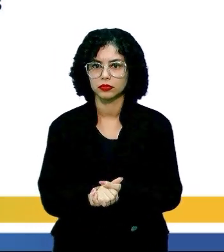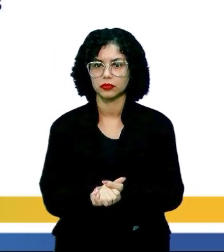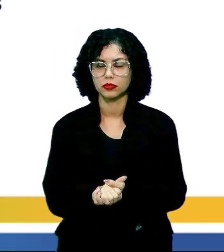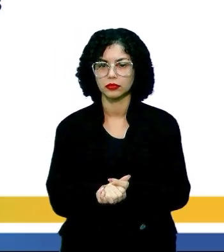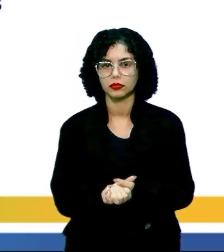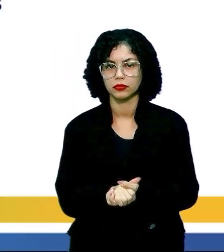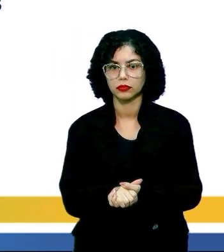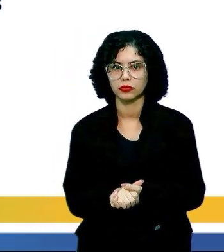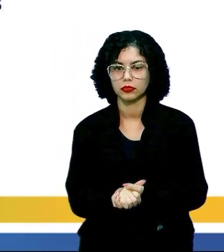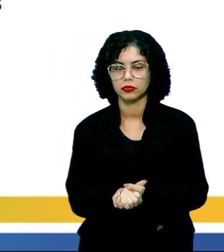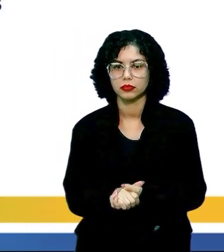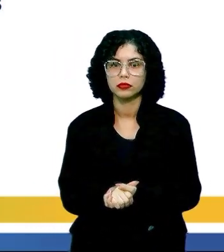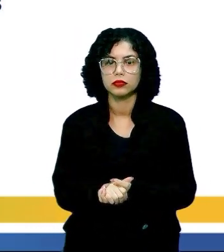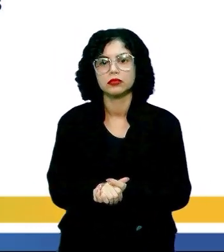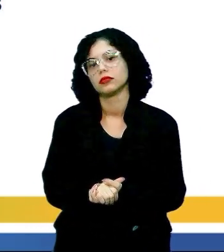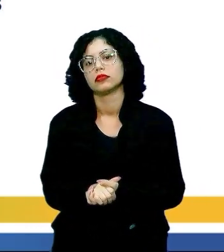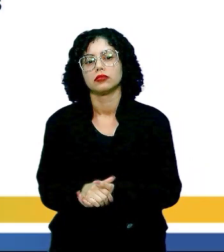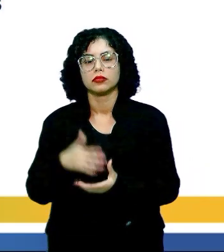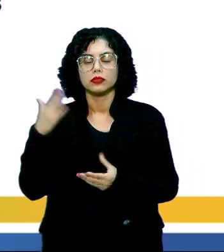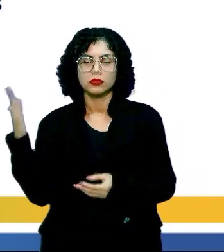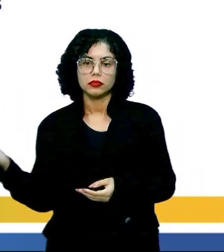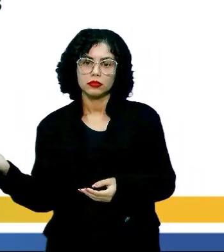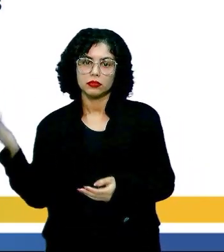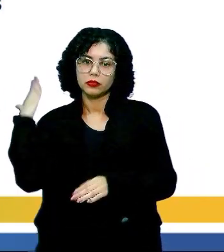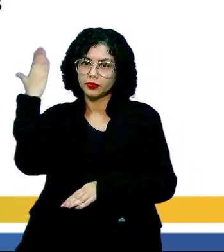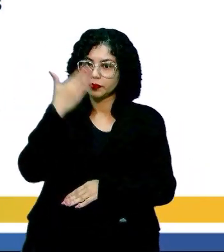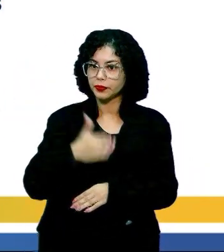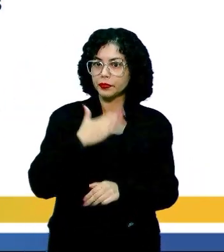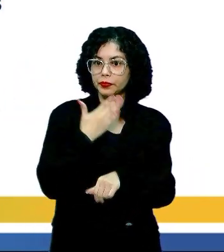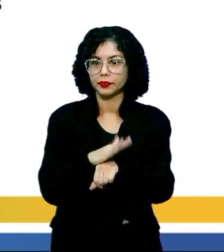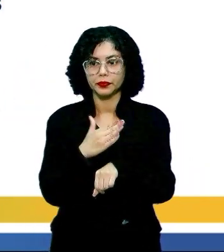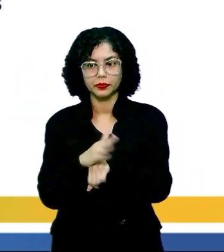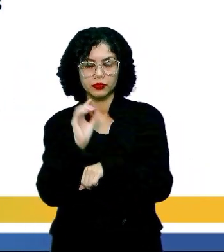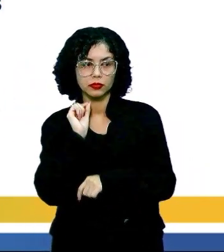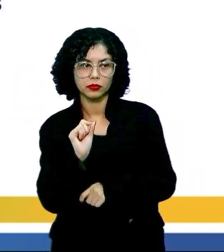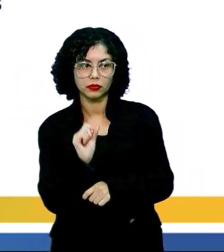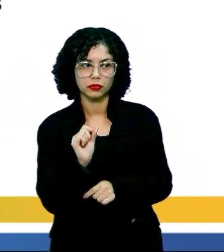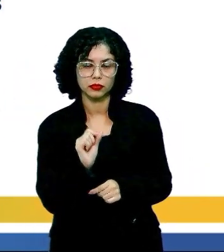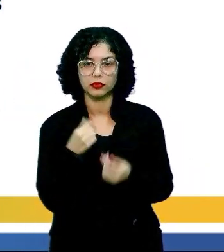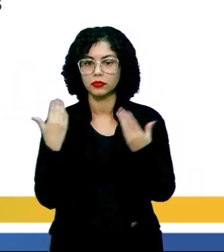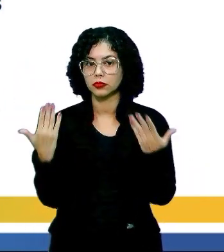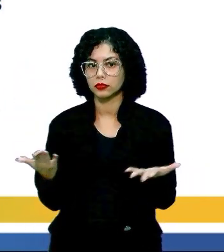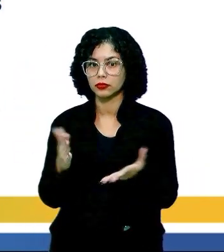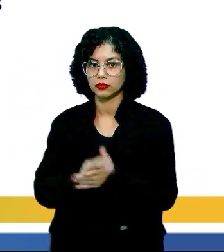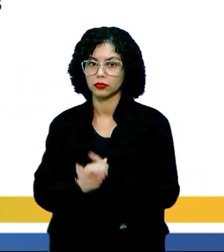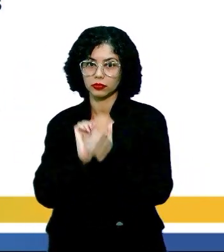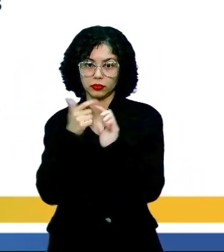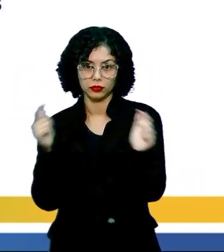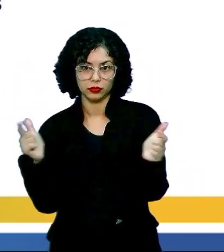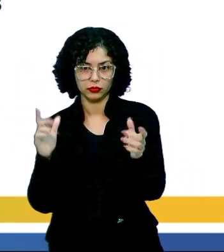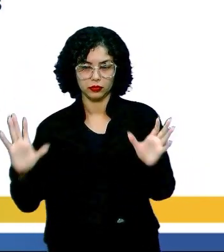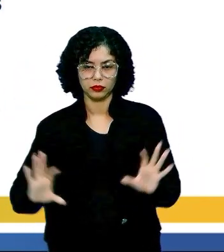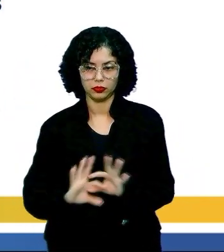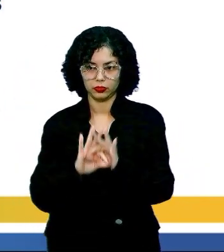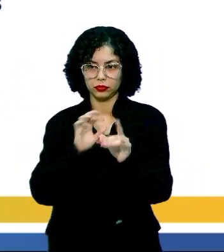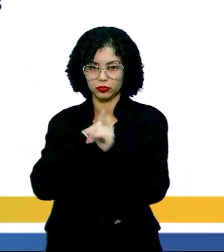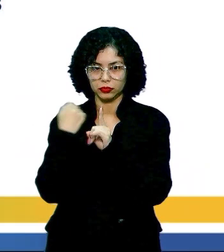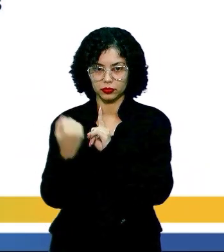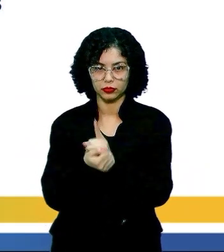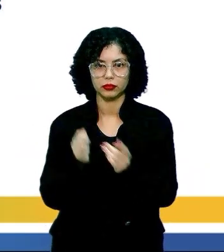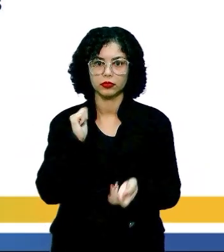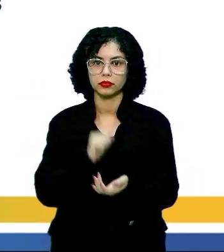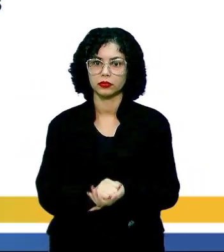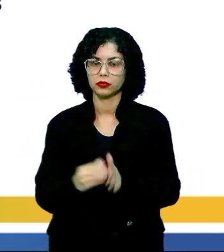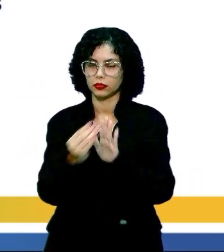para então aqui a gente só tem que direcionar as práticas corporais elas são meio de que ampliar a interação social